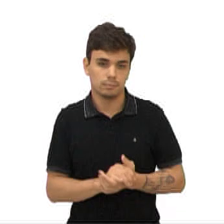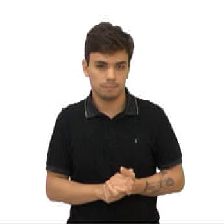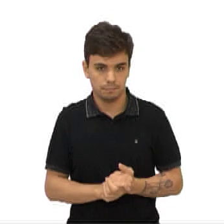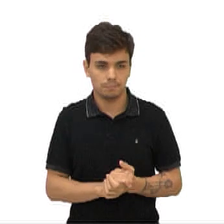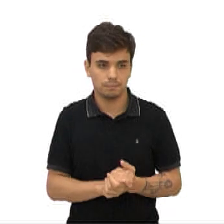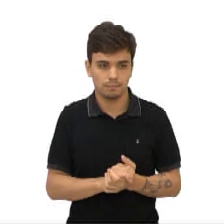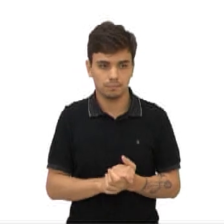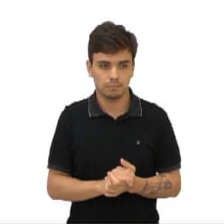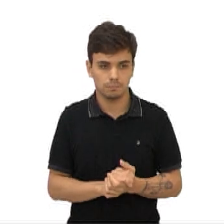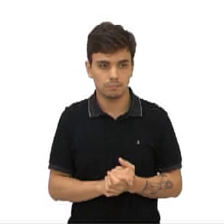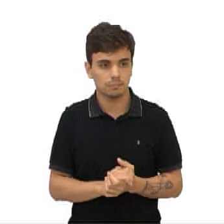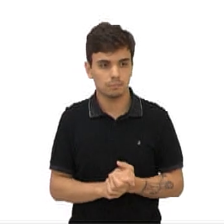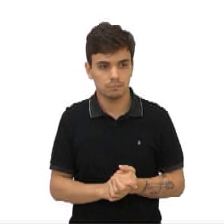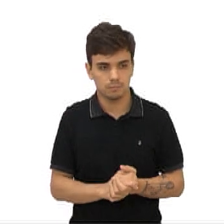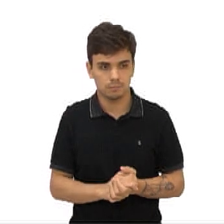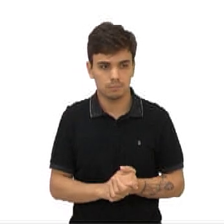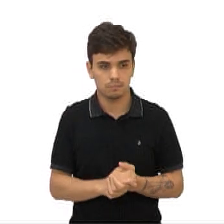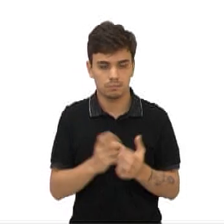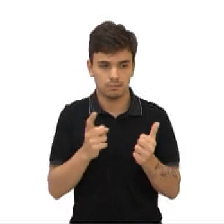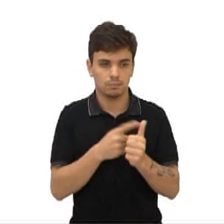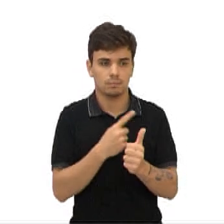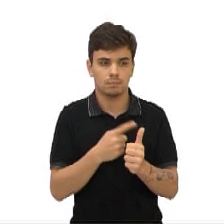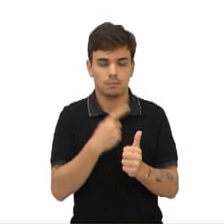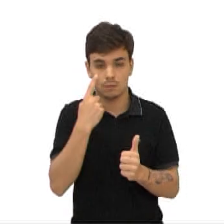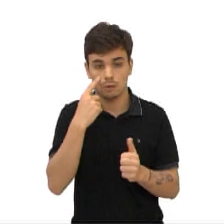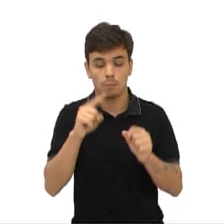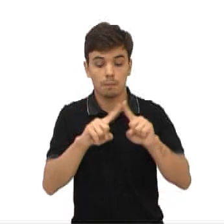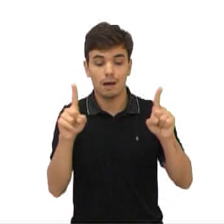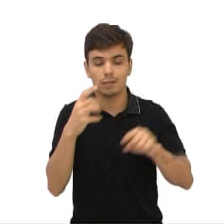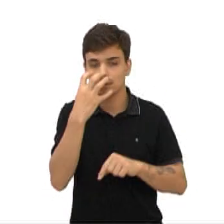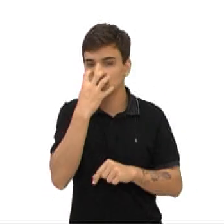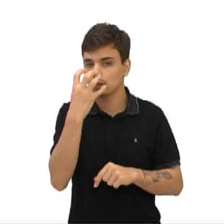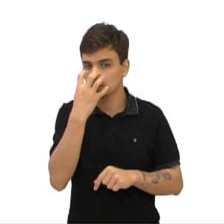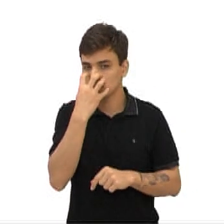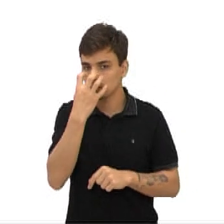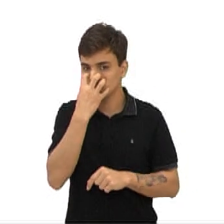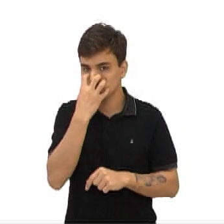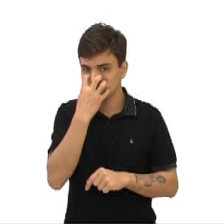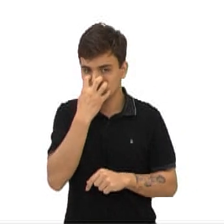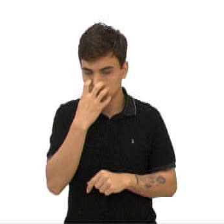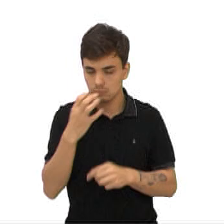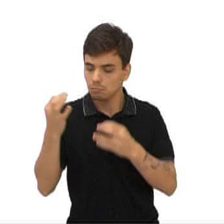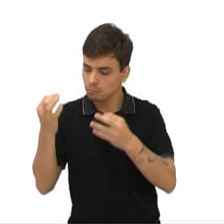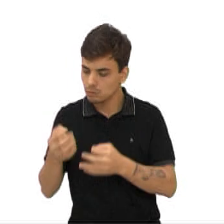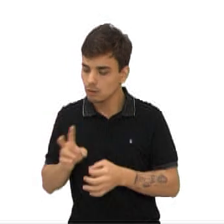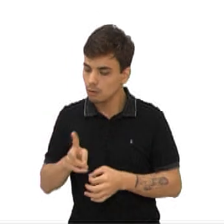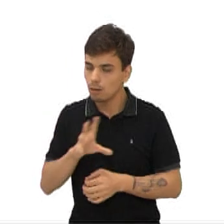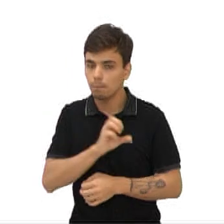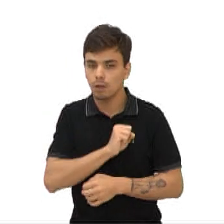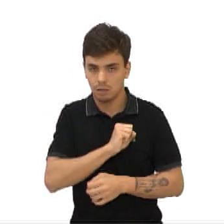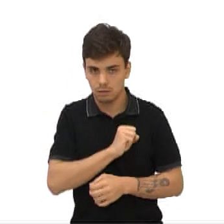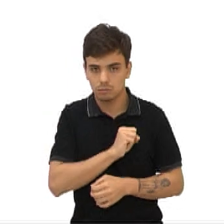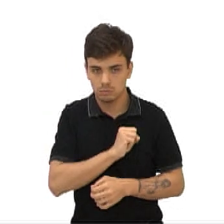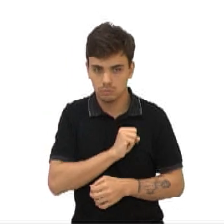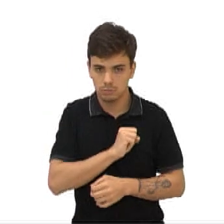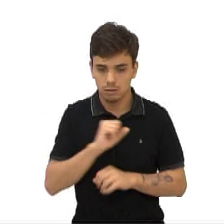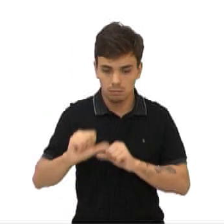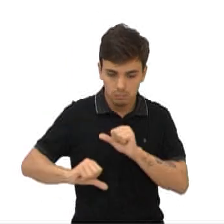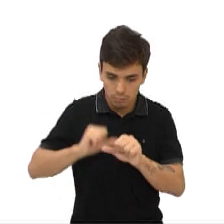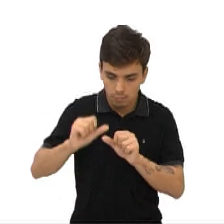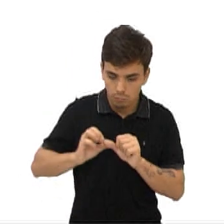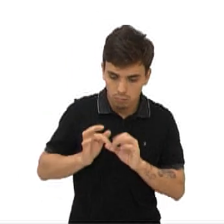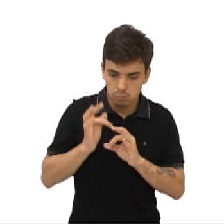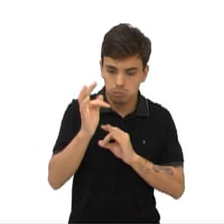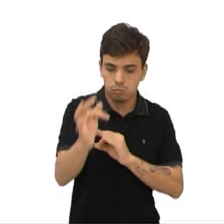ver? Primeiro aqui, mais cães, mesmo os mais amados, avançam no tempo com